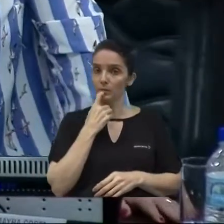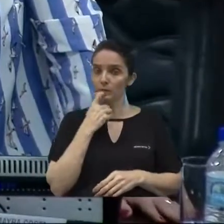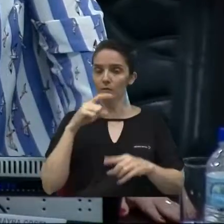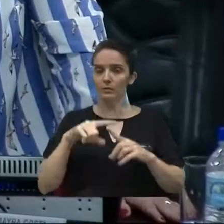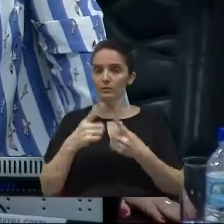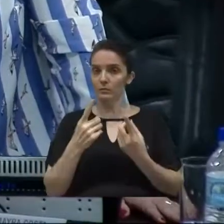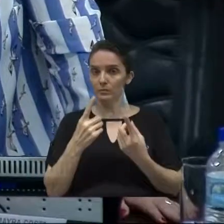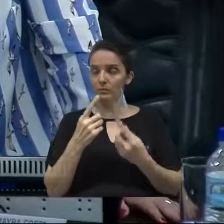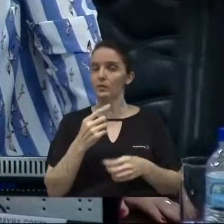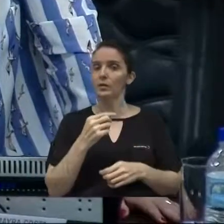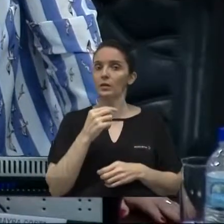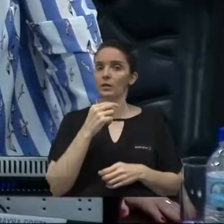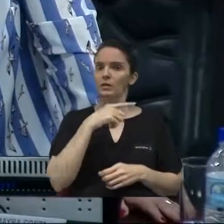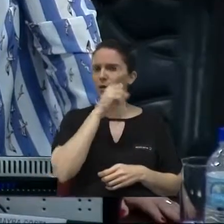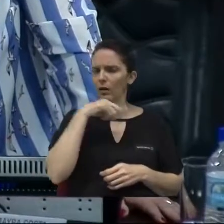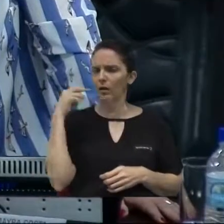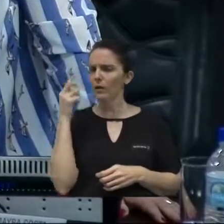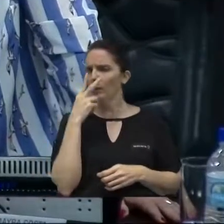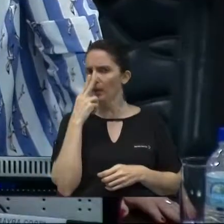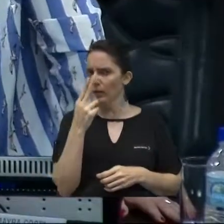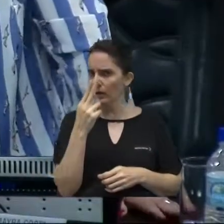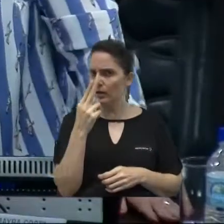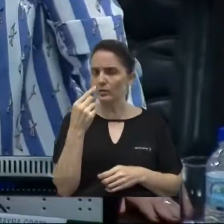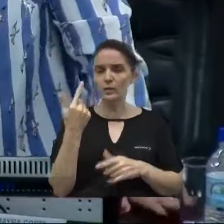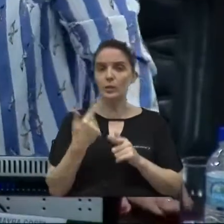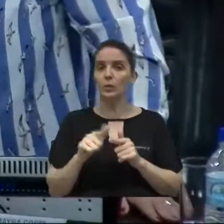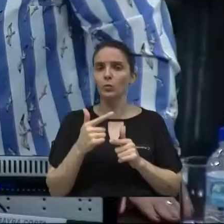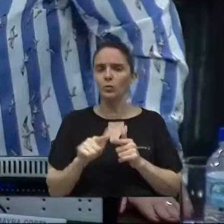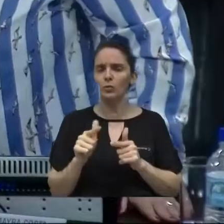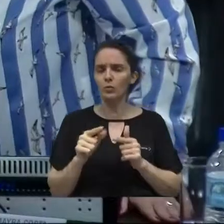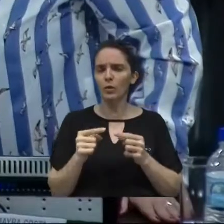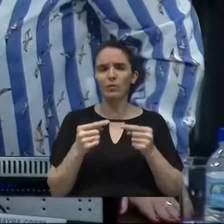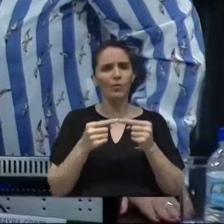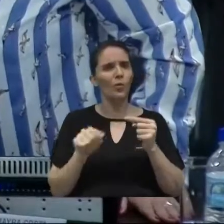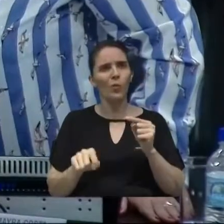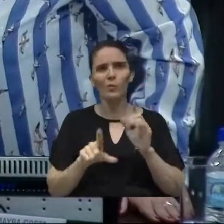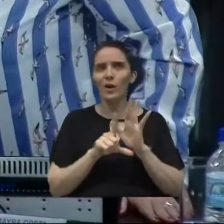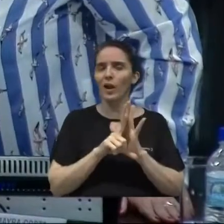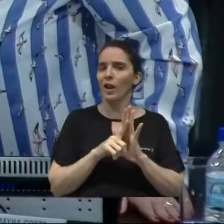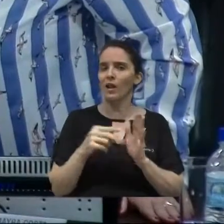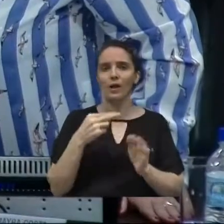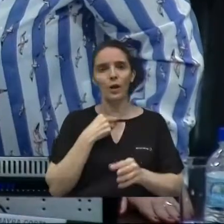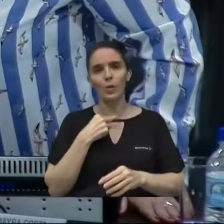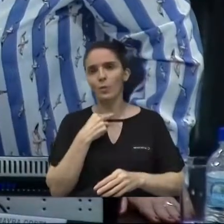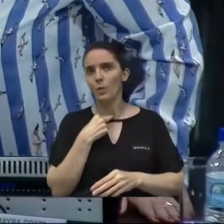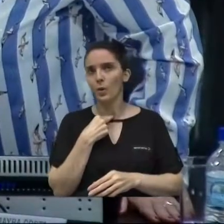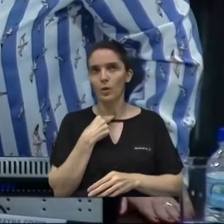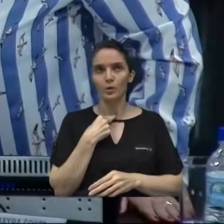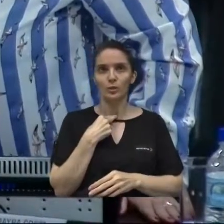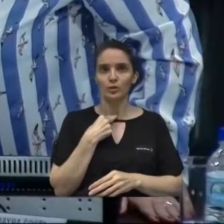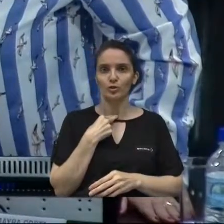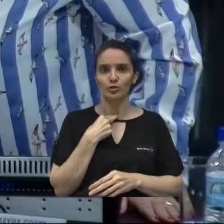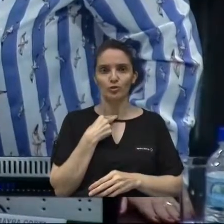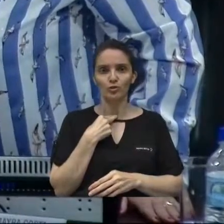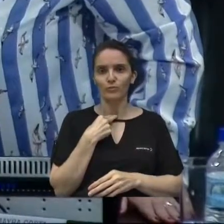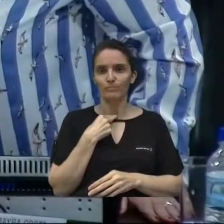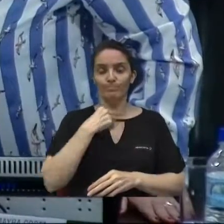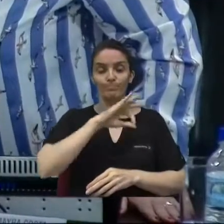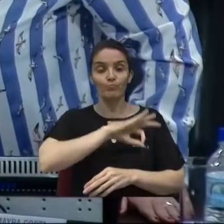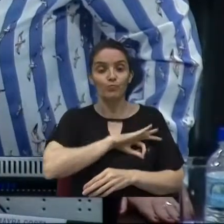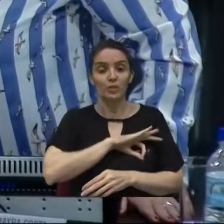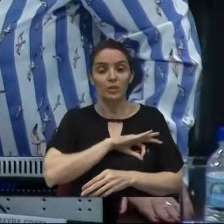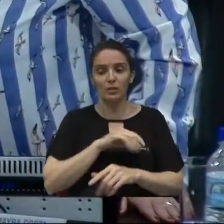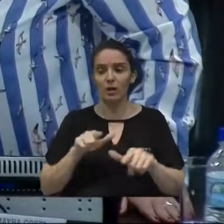acho que existe algum problema legal de não poder ficar lá como se fosse